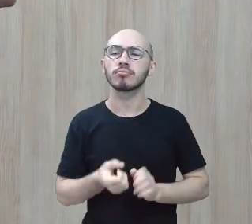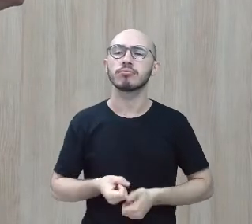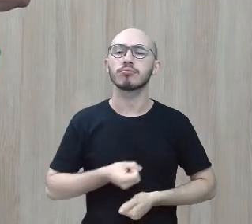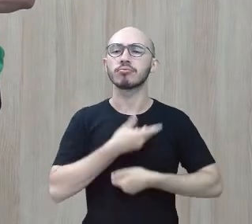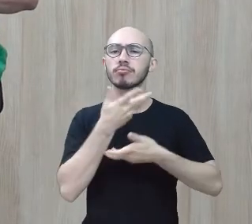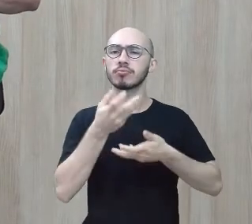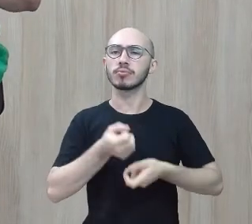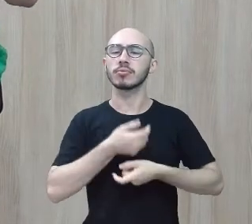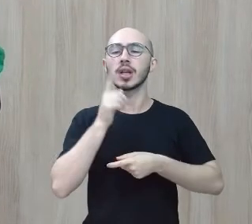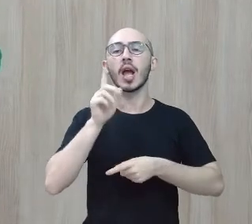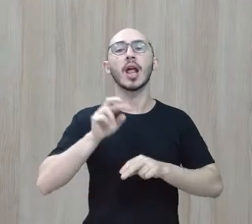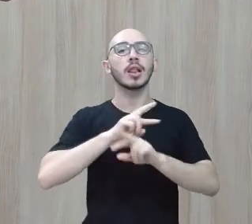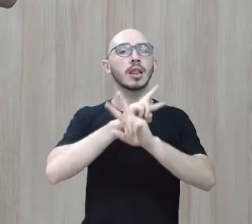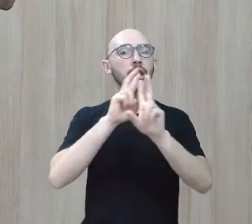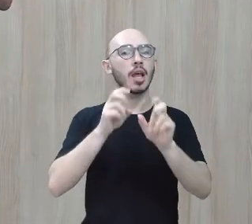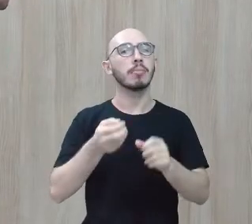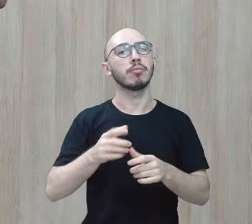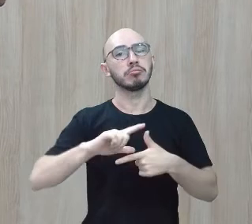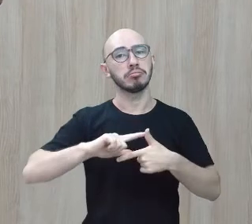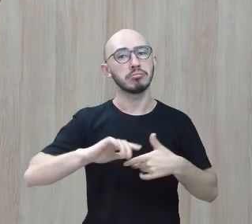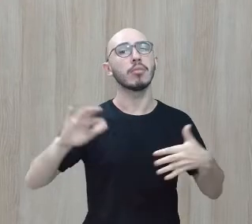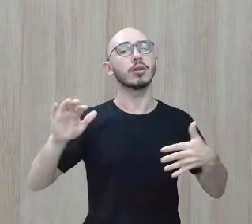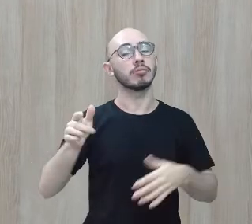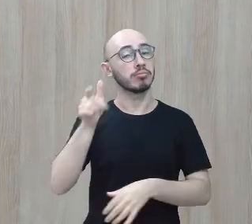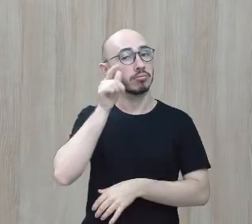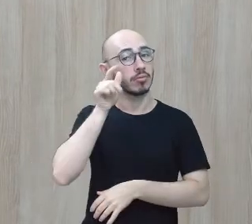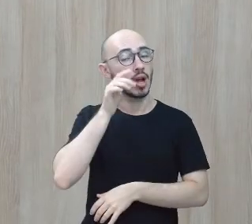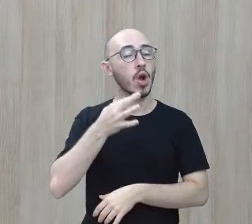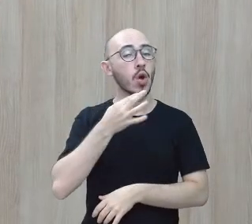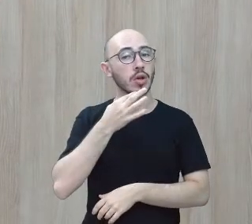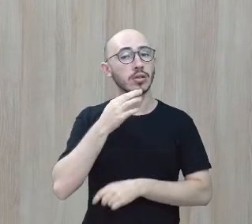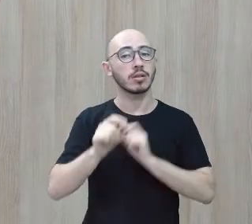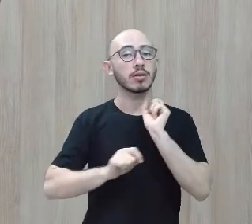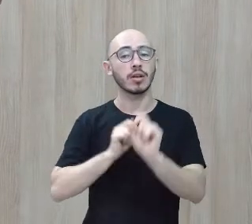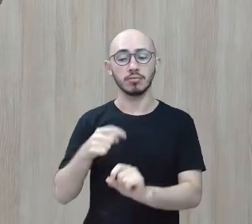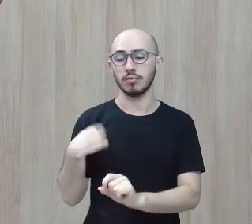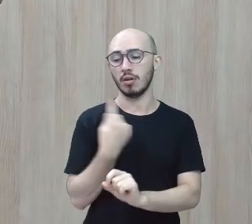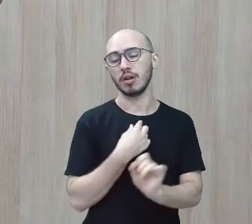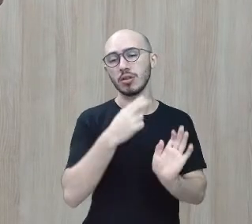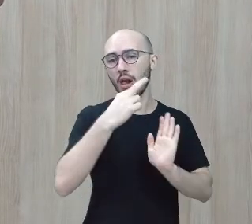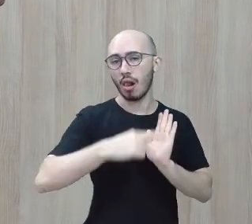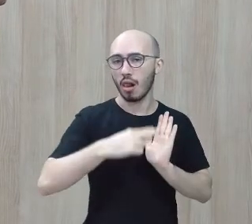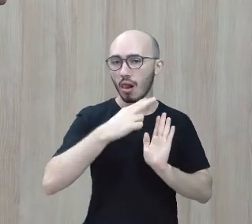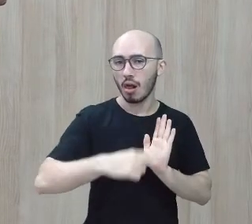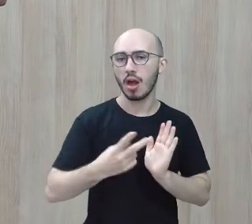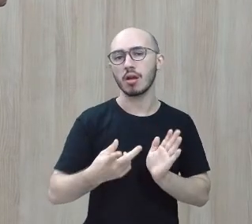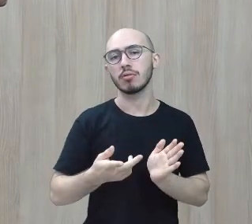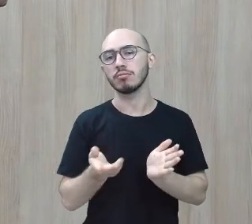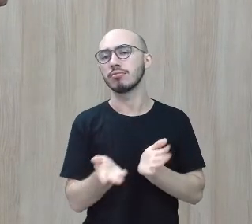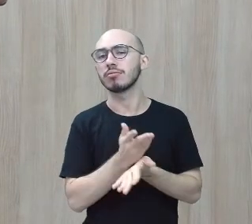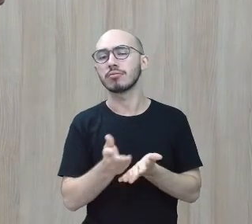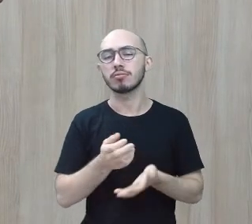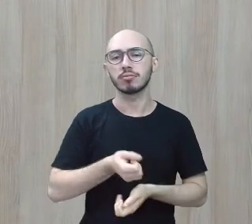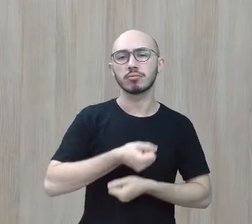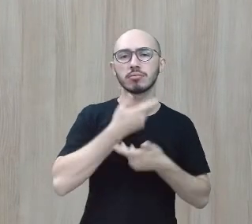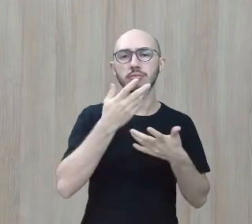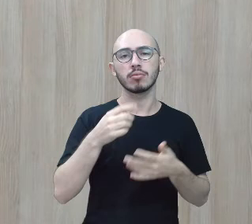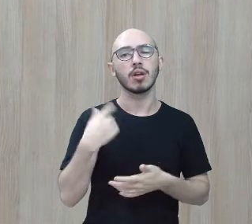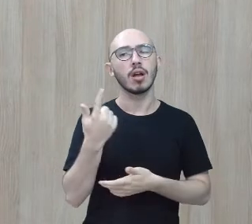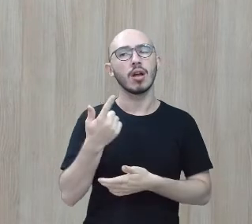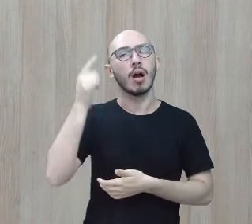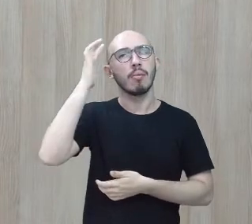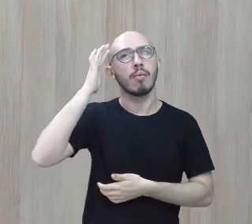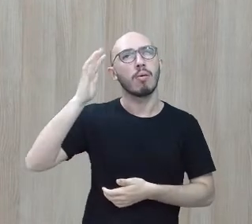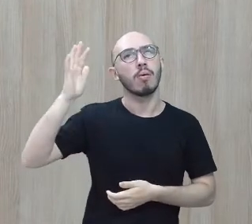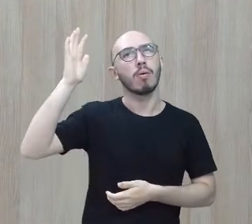modernos, não é? E que é interessante conhecermos. E quando estamos lendo determinados poemas, a nossa